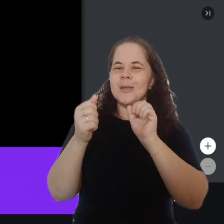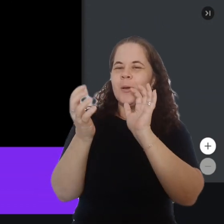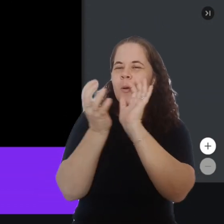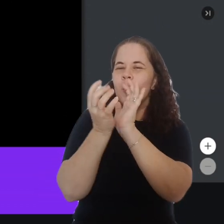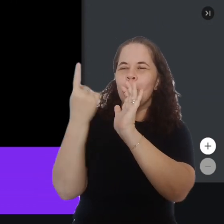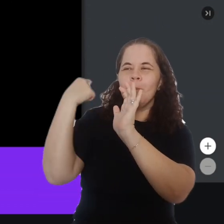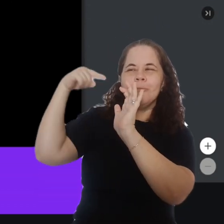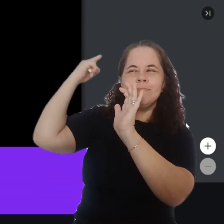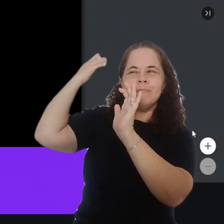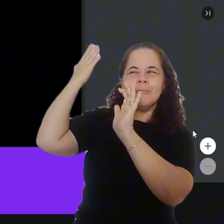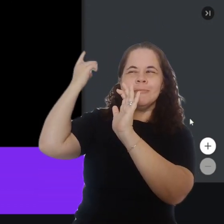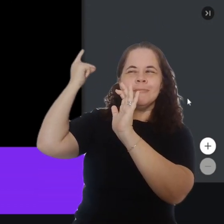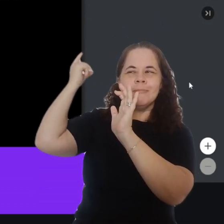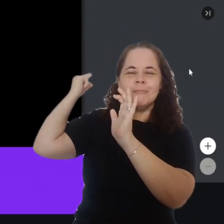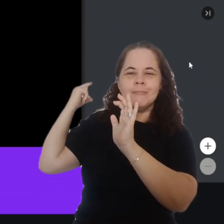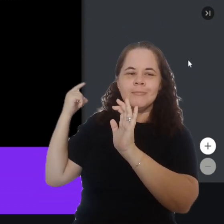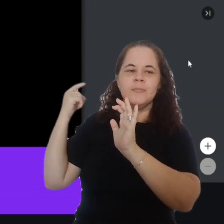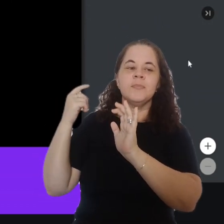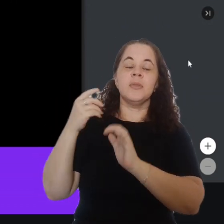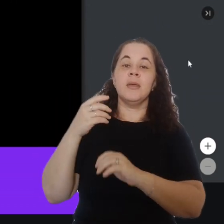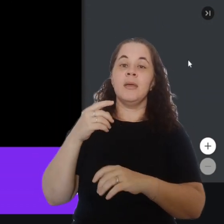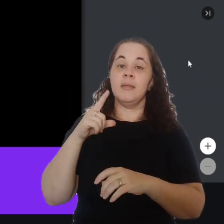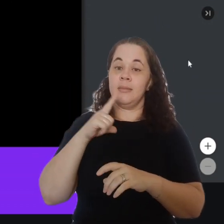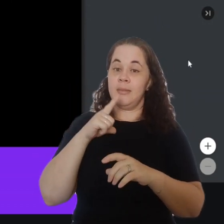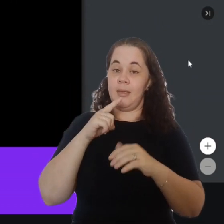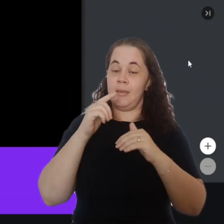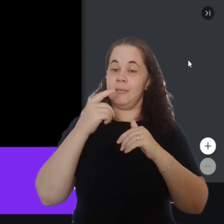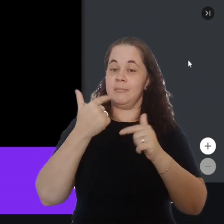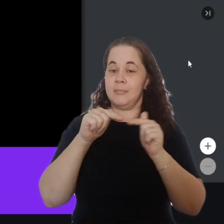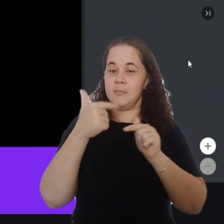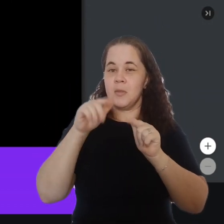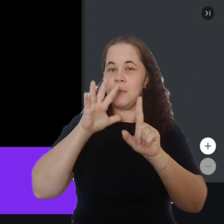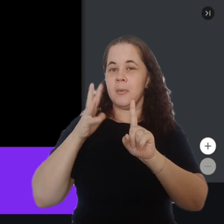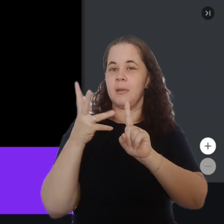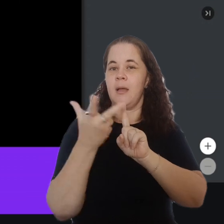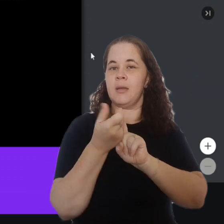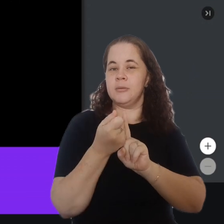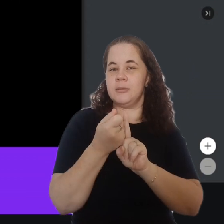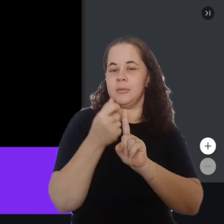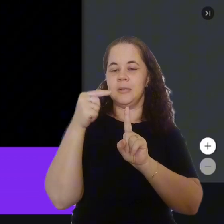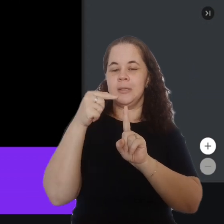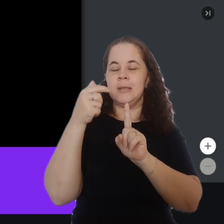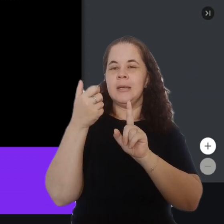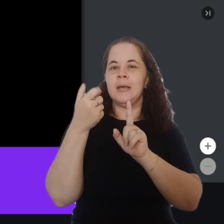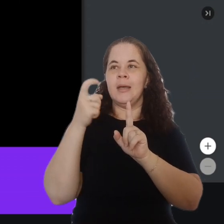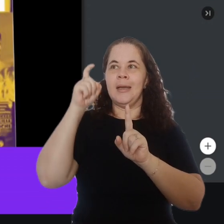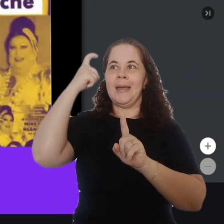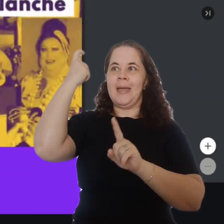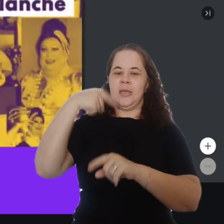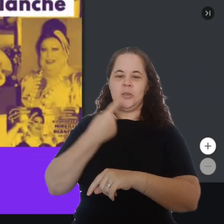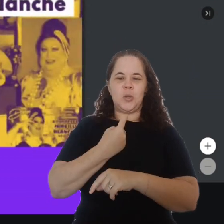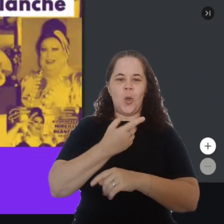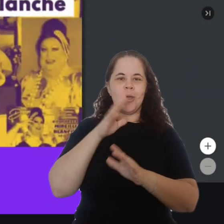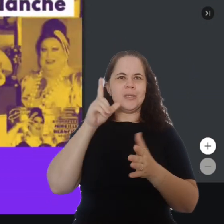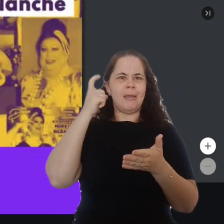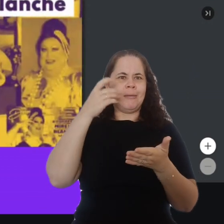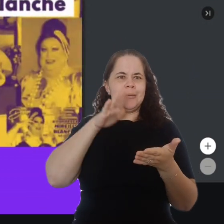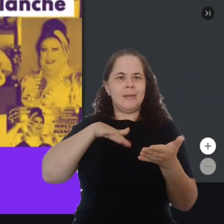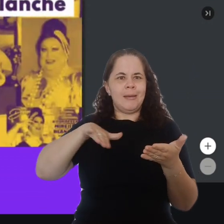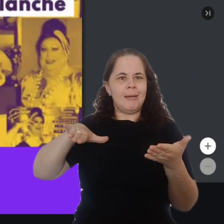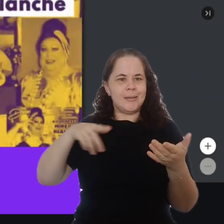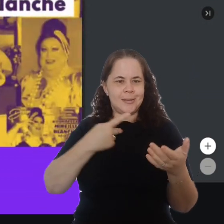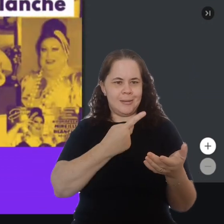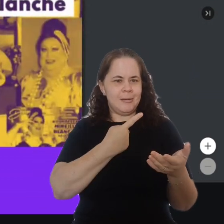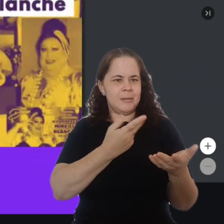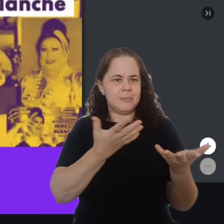A Sim, Condessa, ela vem com seu trabalho artístico de uma geração onde nós ainda éramos criança, eu, você,